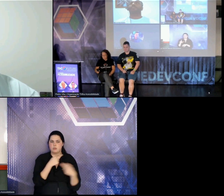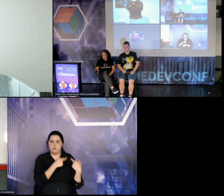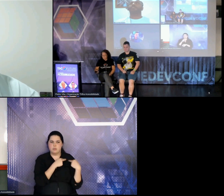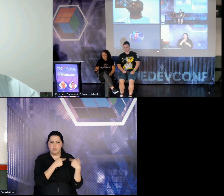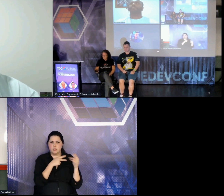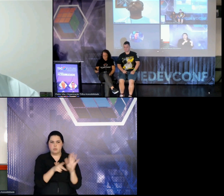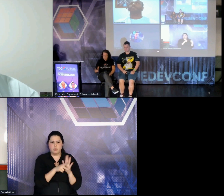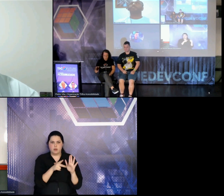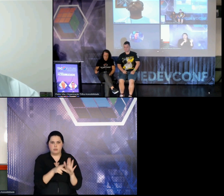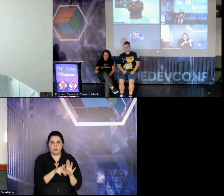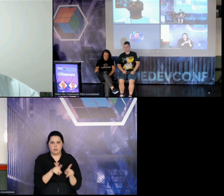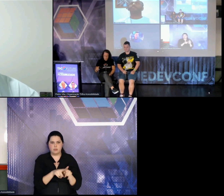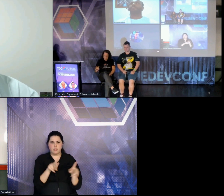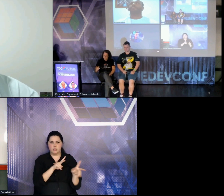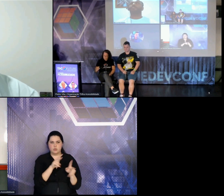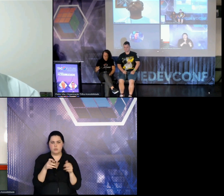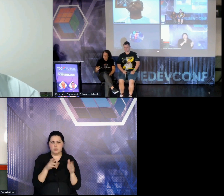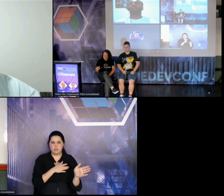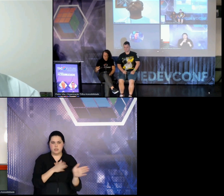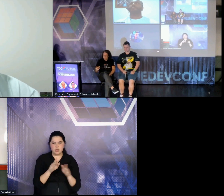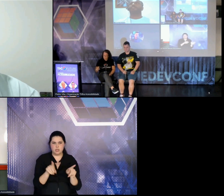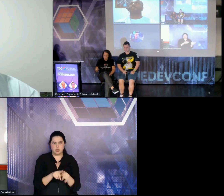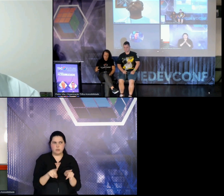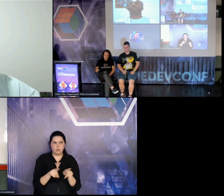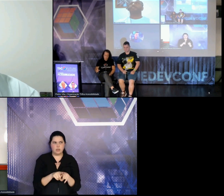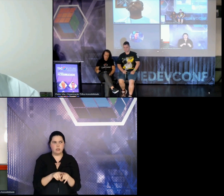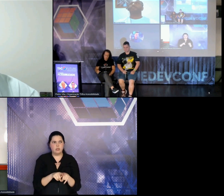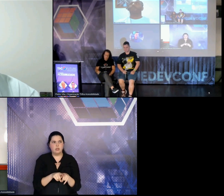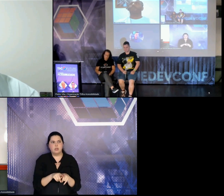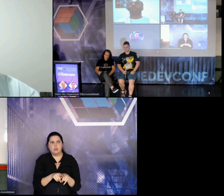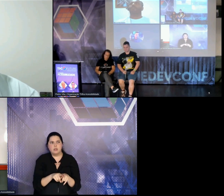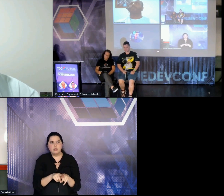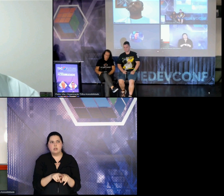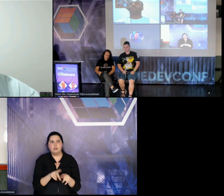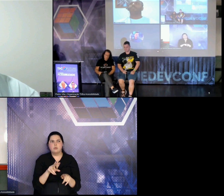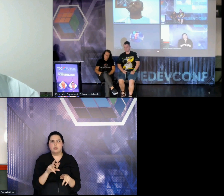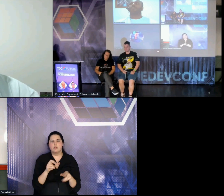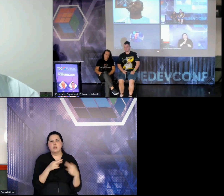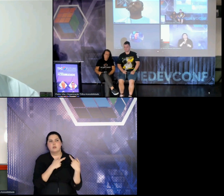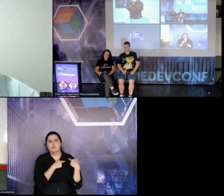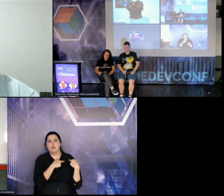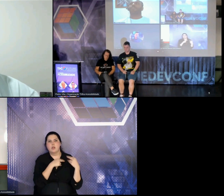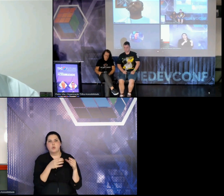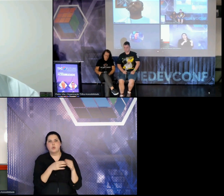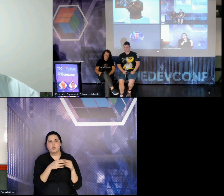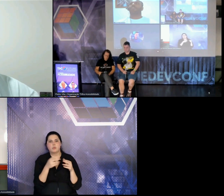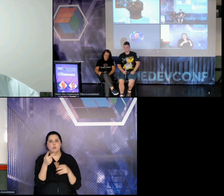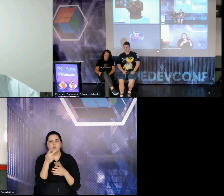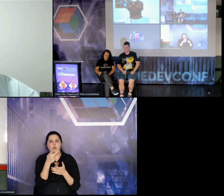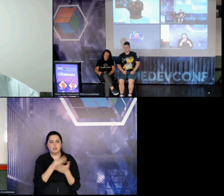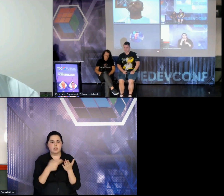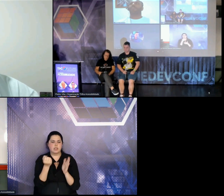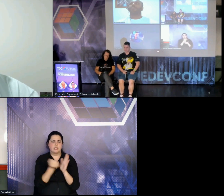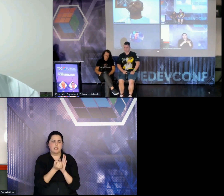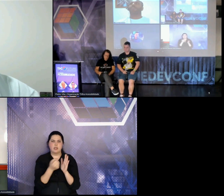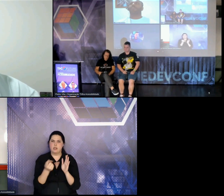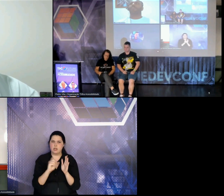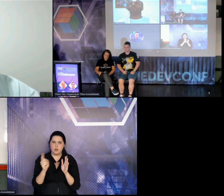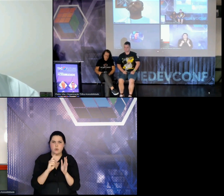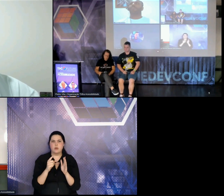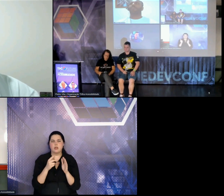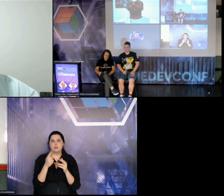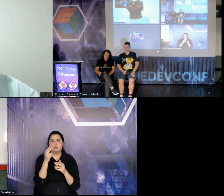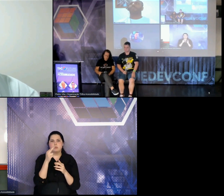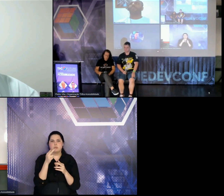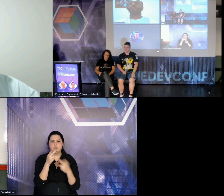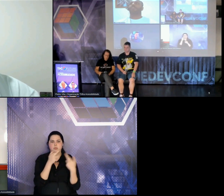responsabilidades relacionadas à acessibilidade. Não é só a responsabilidade do time de design, não é só a responsabilidade do time